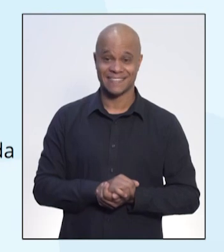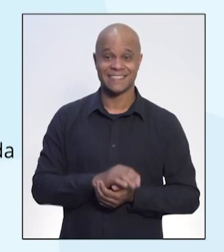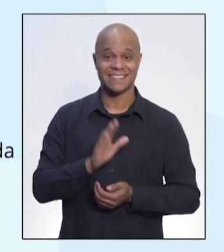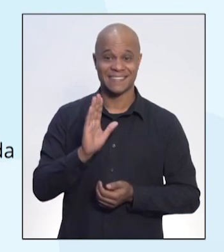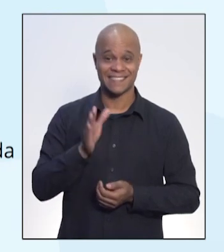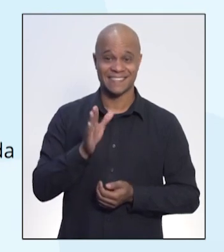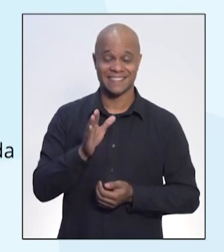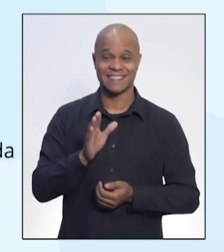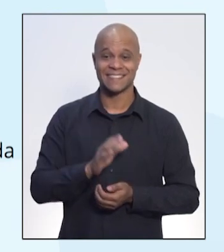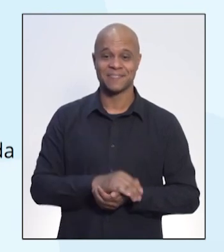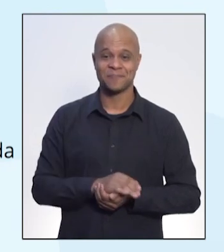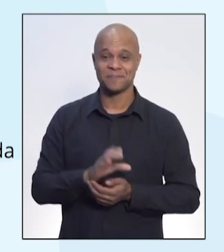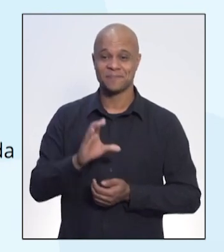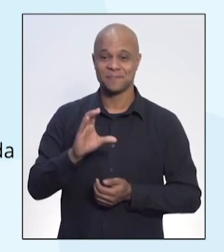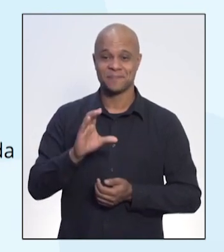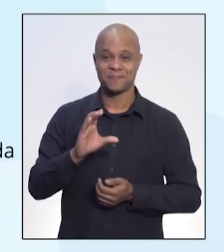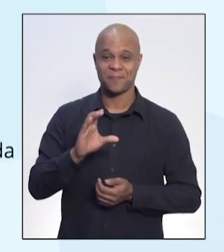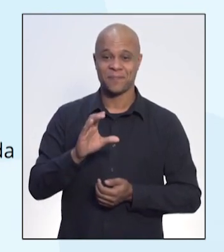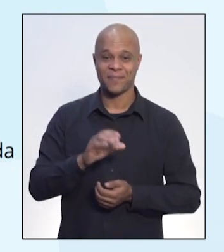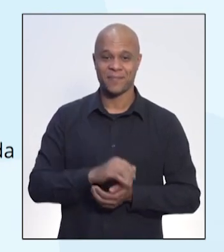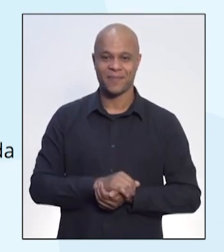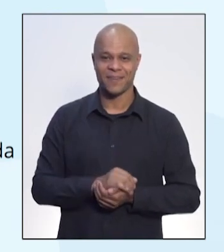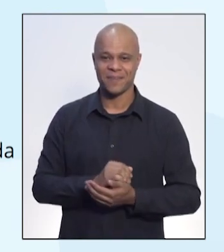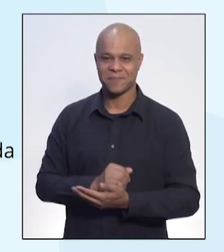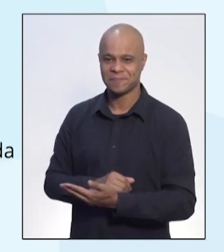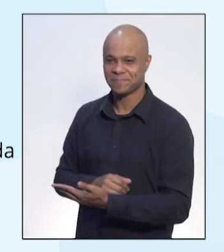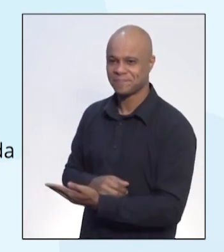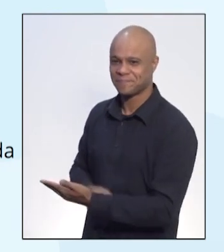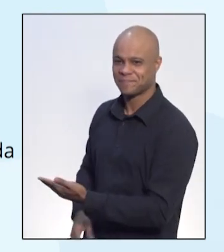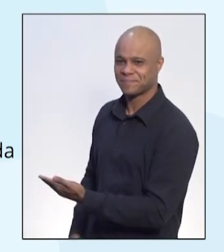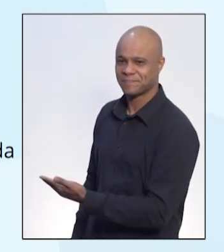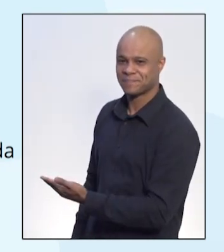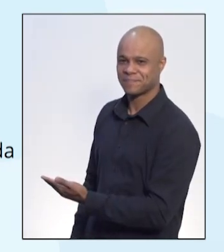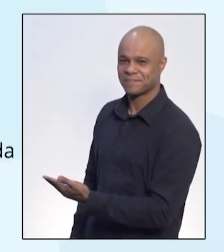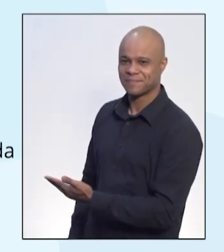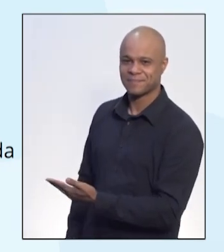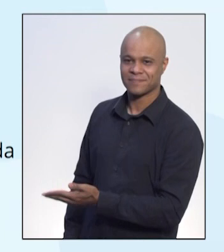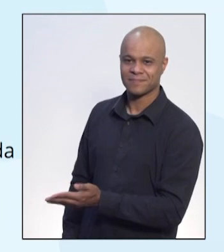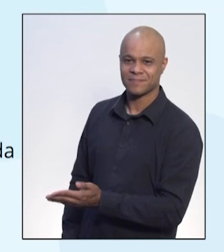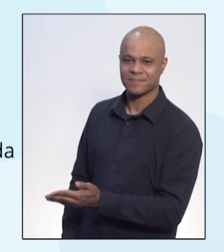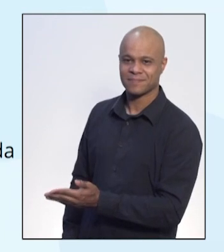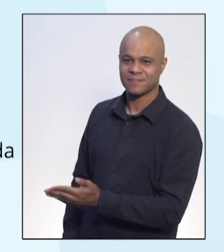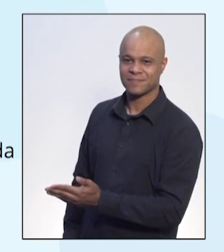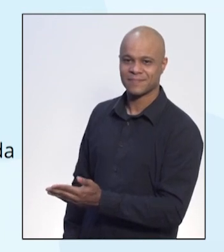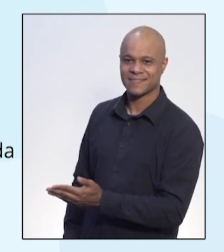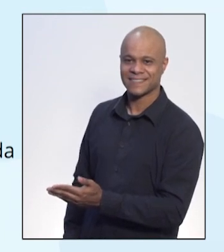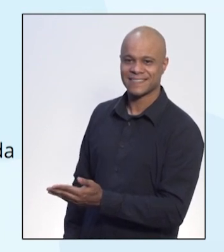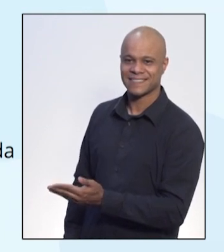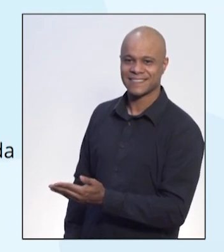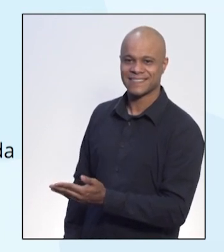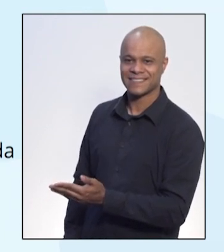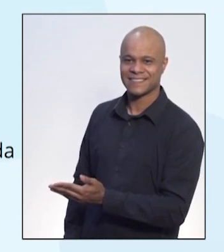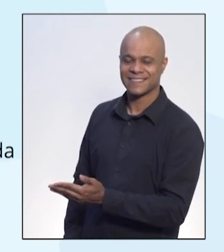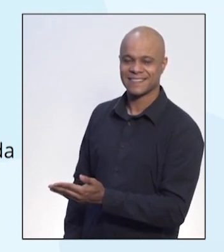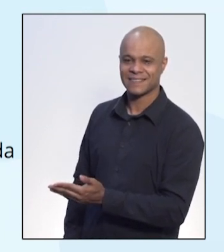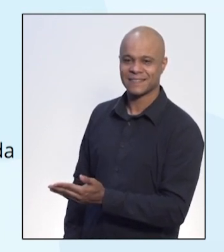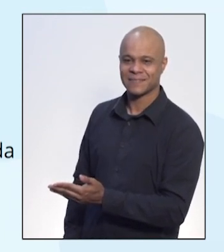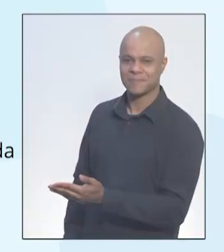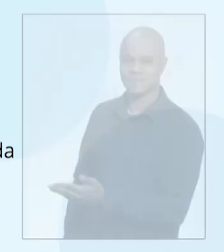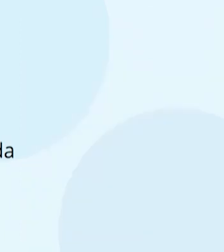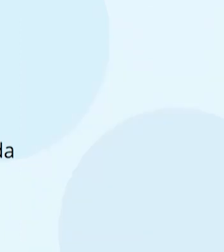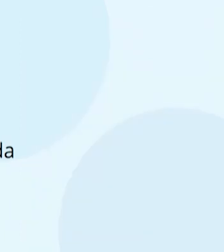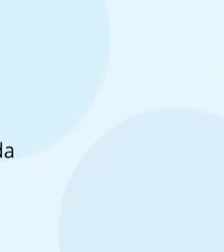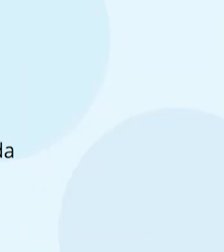ele? Era lá no final. Item C? Não, esse é o C do exercício. É lá no